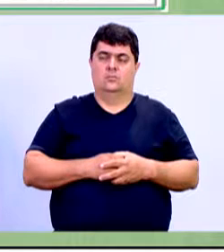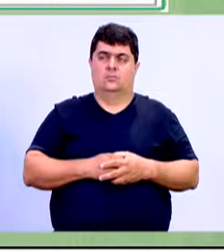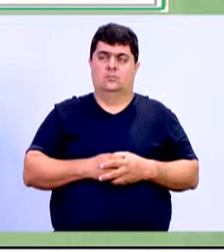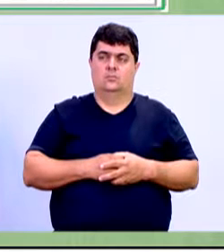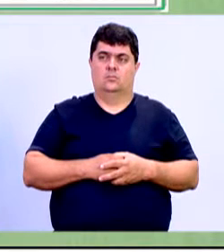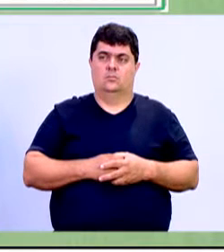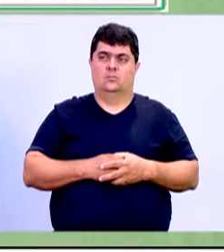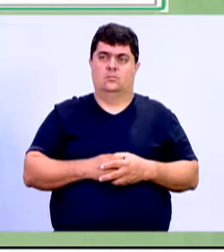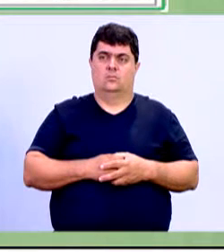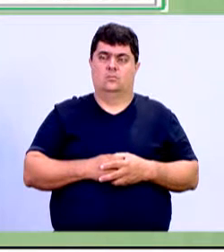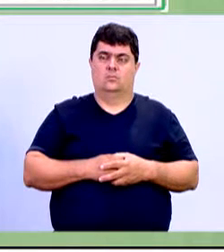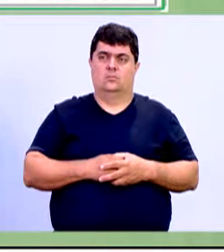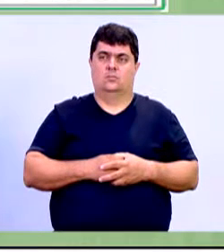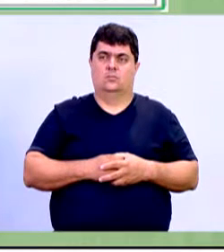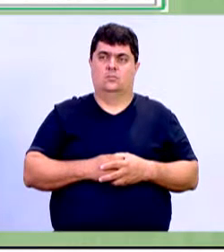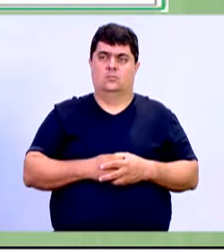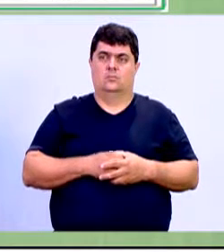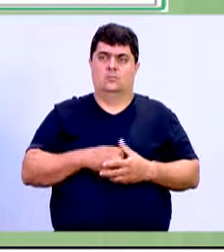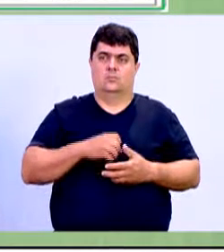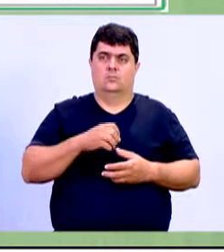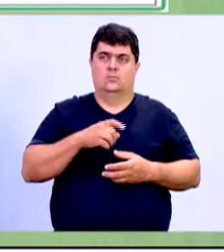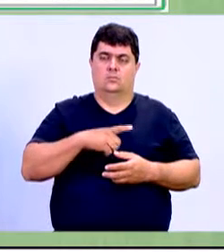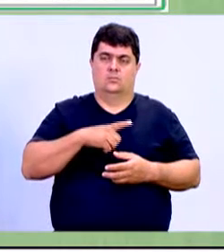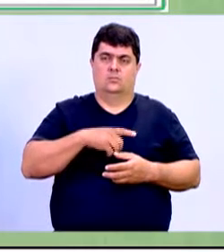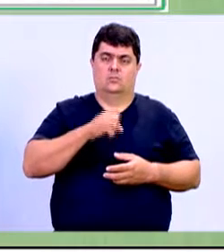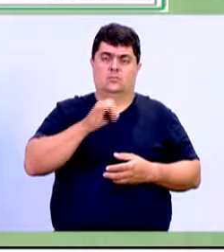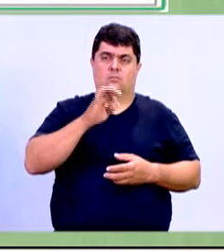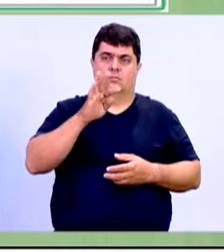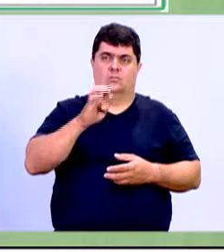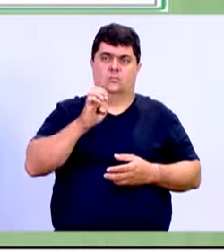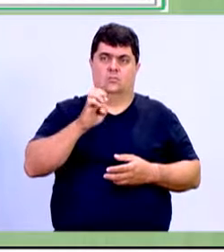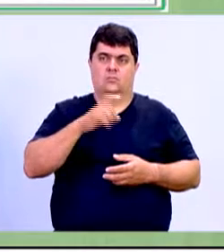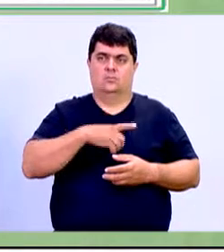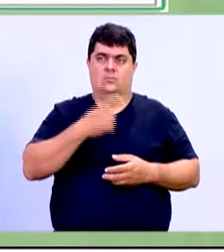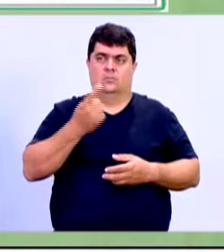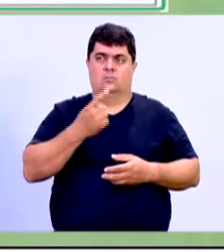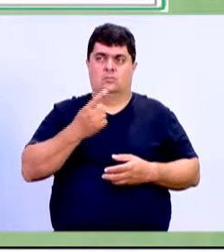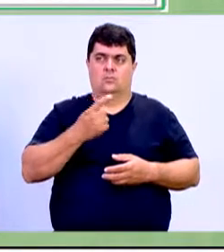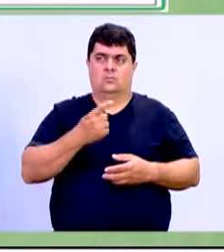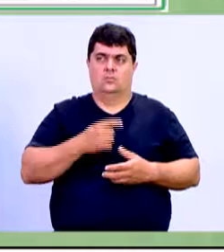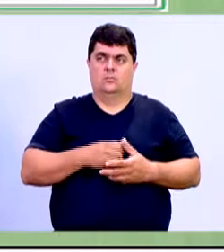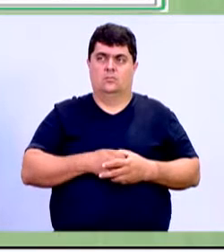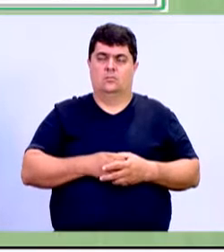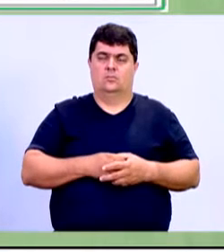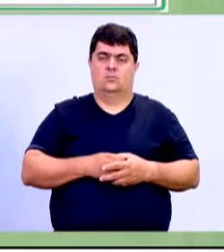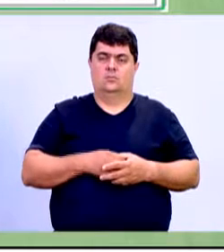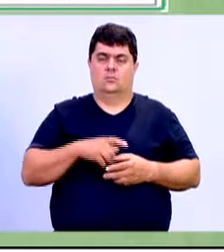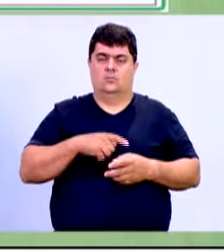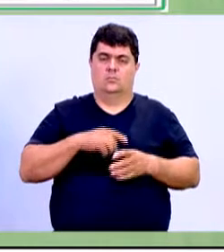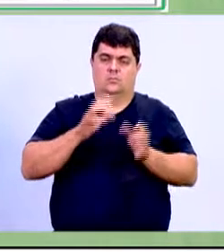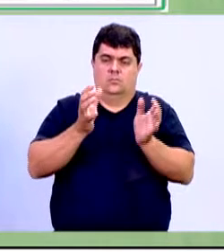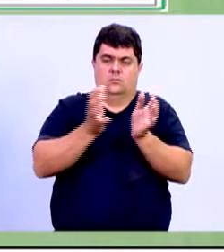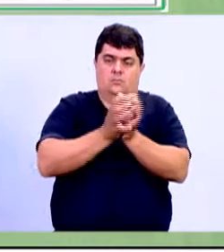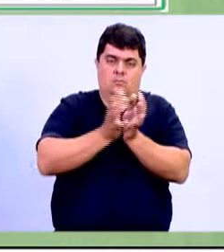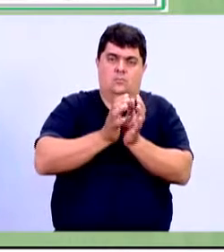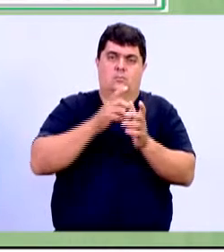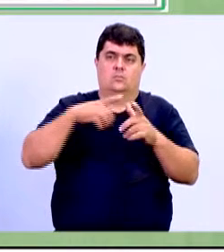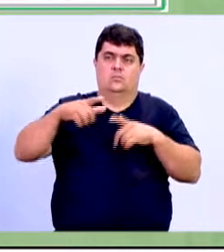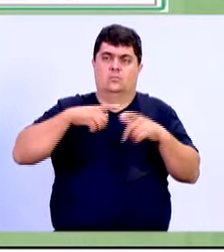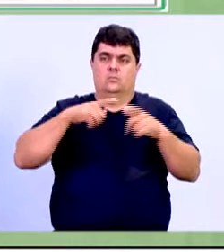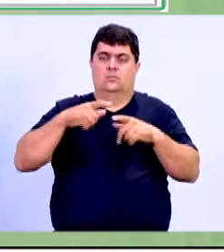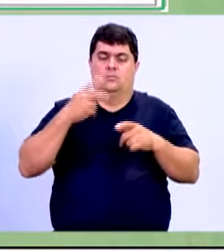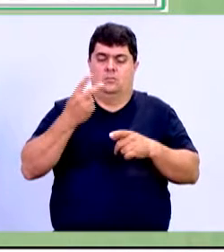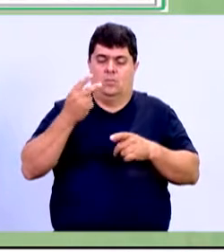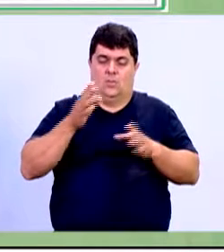não cheguei a comentar, mas temos aqui, ó, site 1, porque nós temos o mesmo conjunto de serviços instalados em